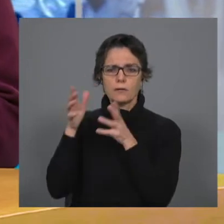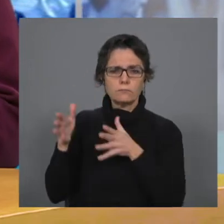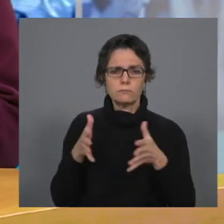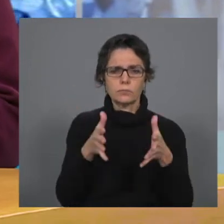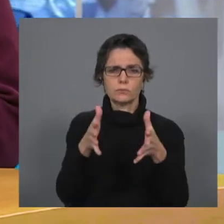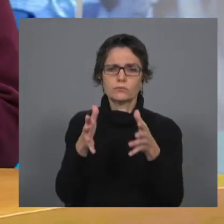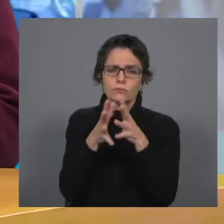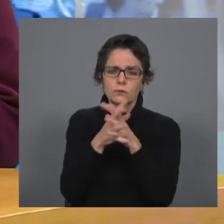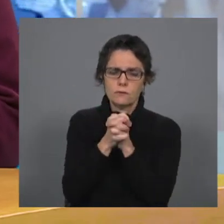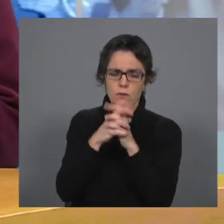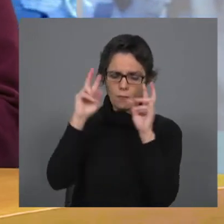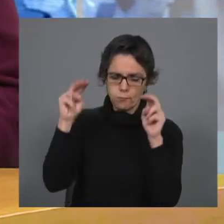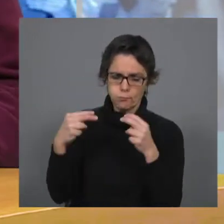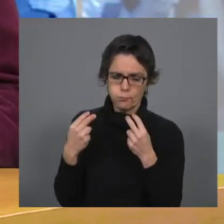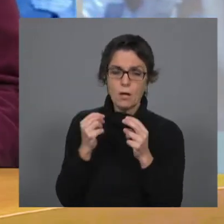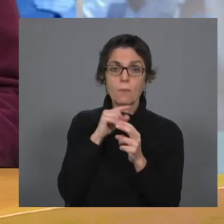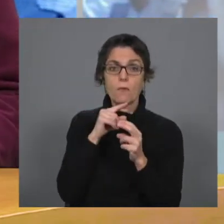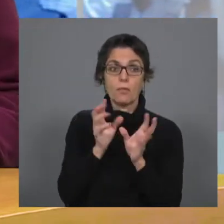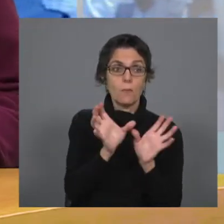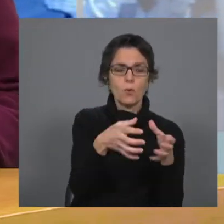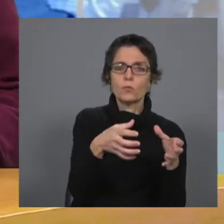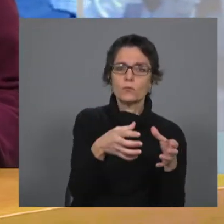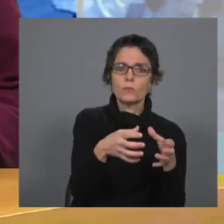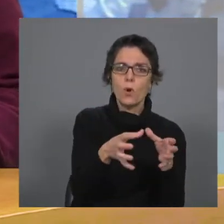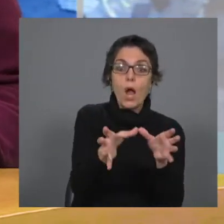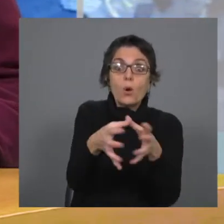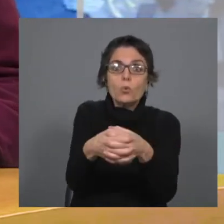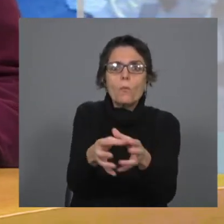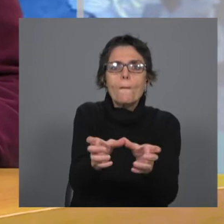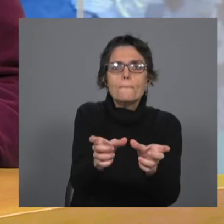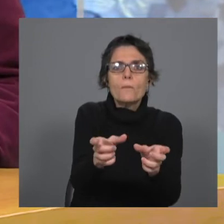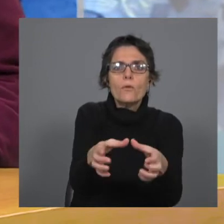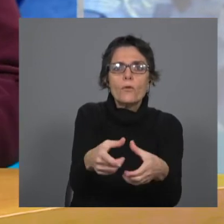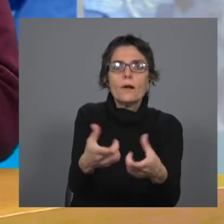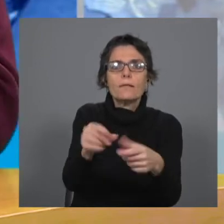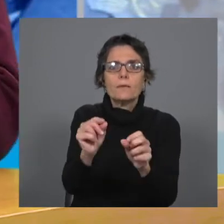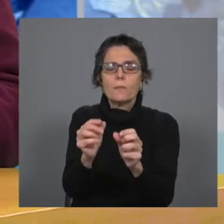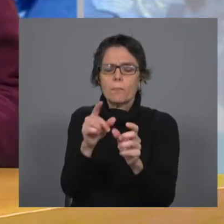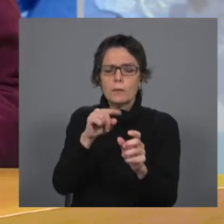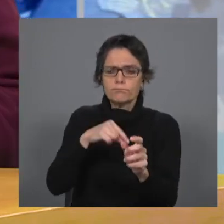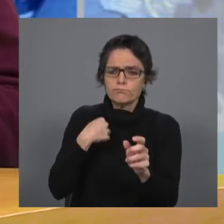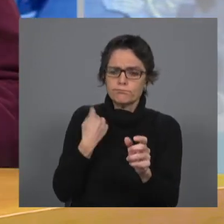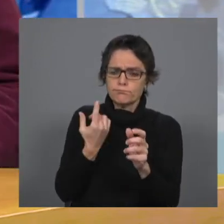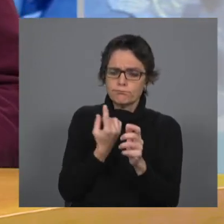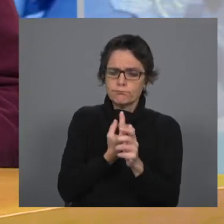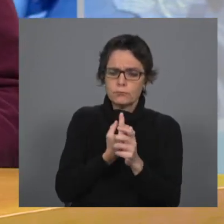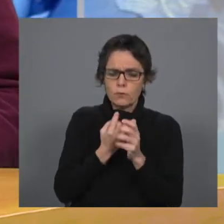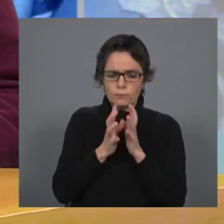pode perfeitamente adaptar a pequenos grupos ou até à oração pessoal. Não é? E, portanto, temos aqui muito espaço para